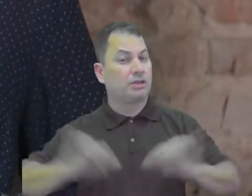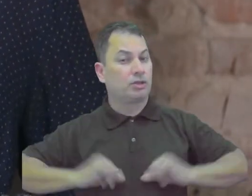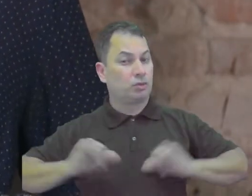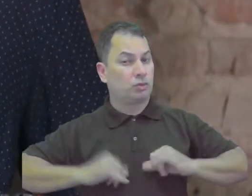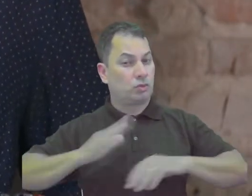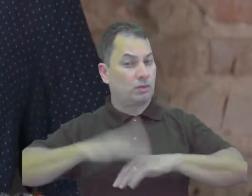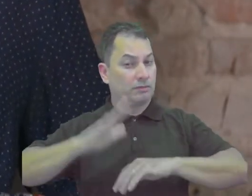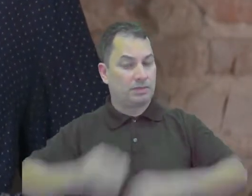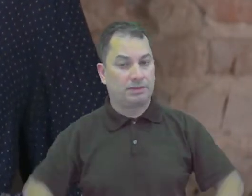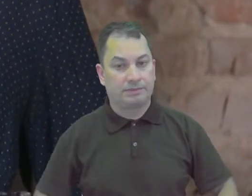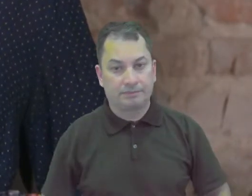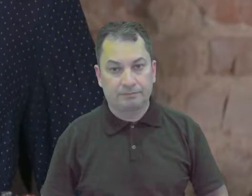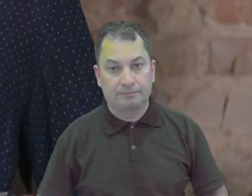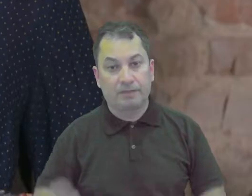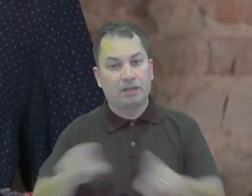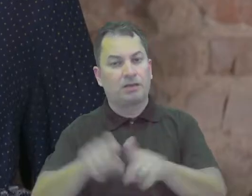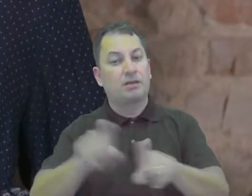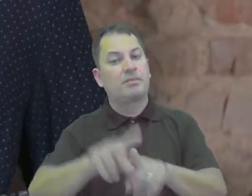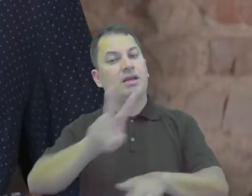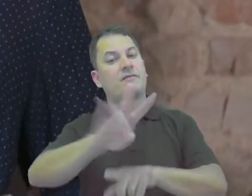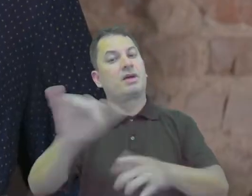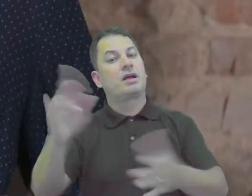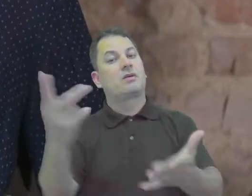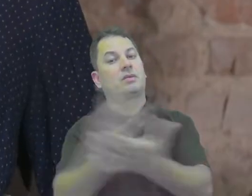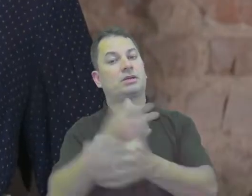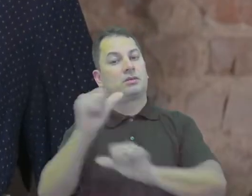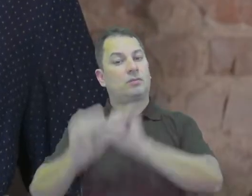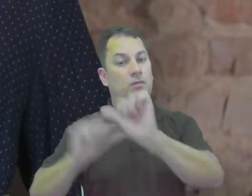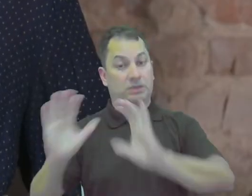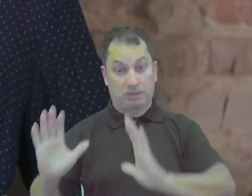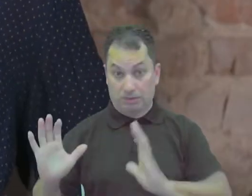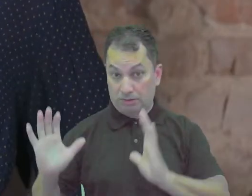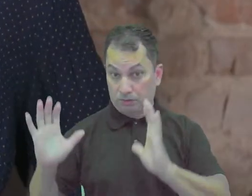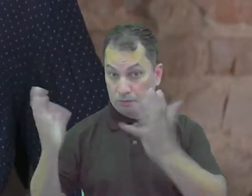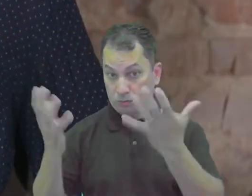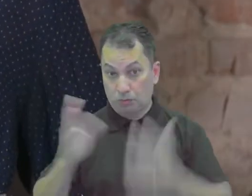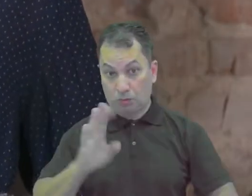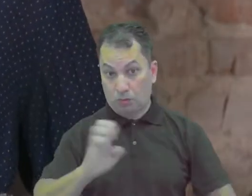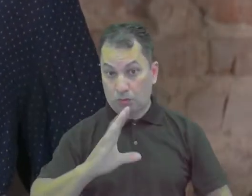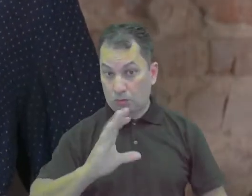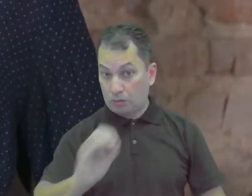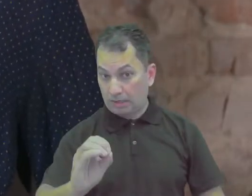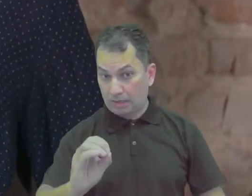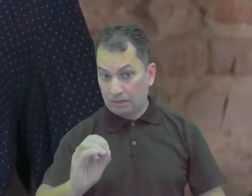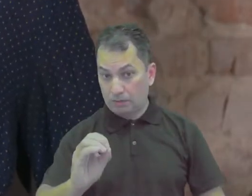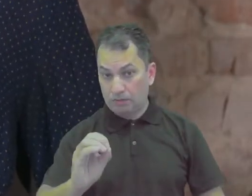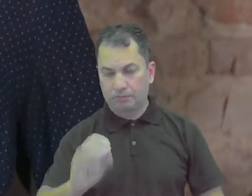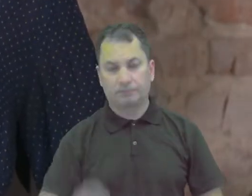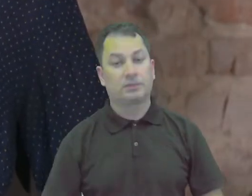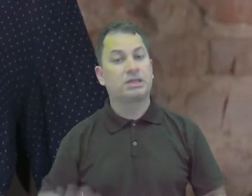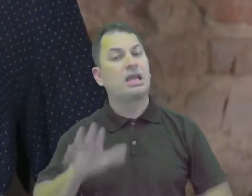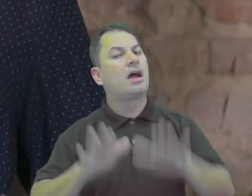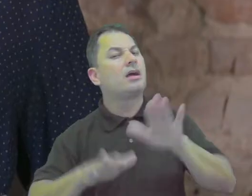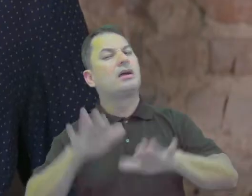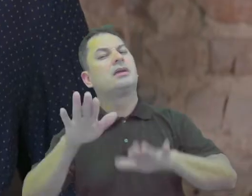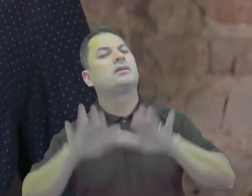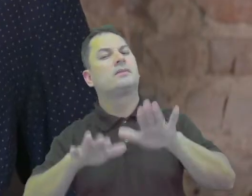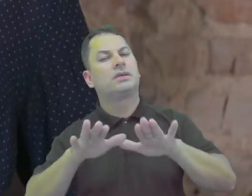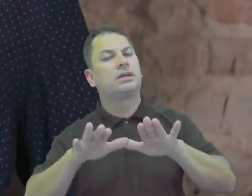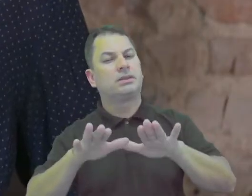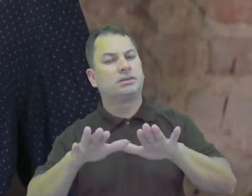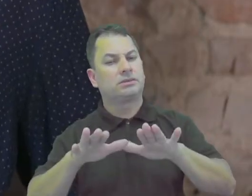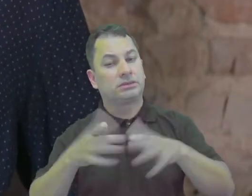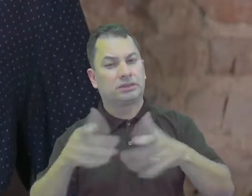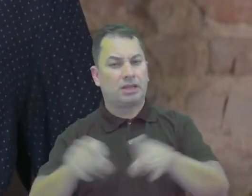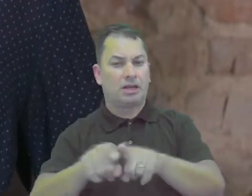ter alterações de ecossistemas, né, a gente pode ter alterações de ecossistemas, e os efeitos na saúde a gente pode apontar como